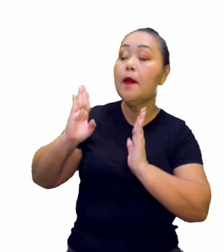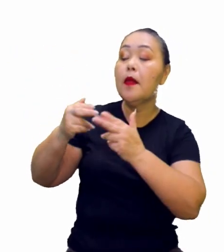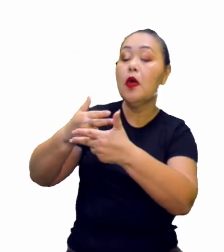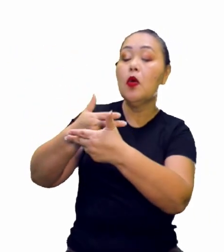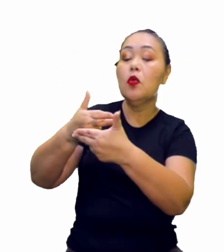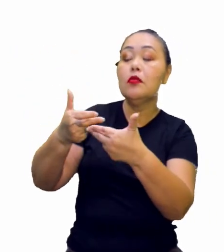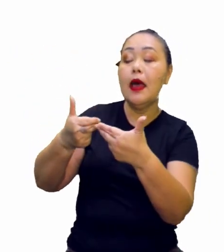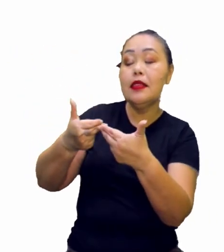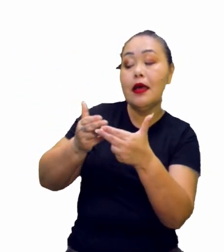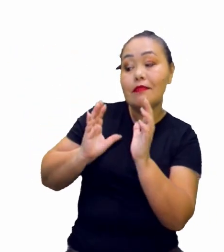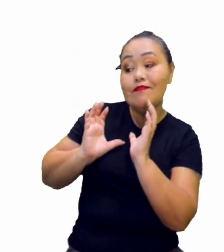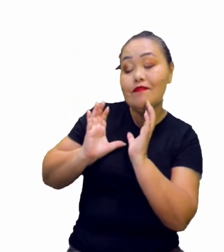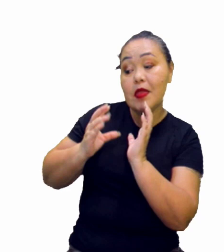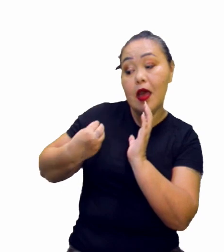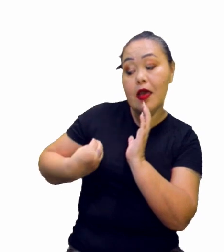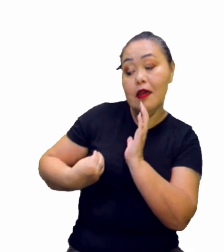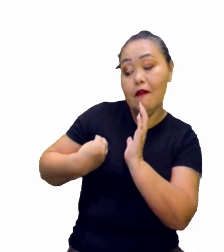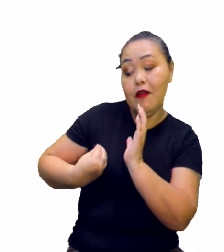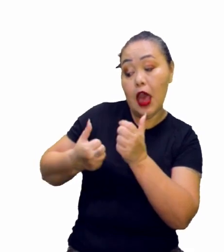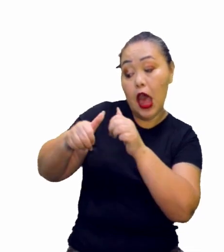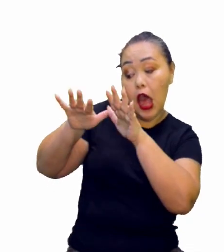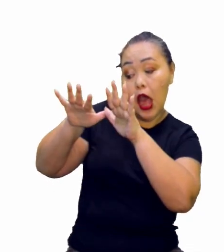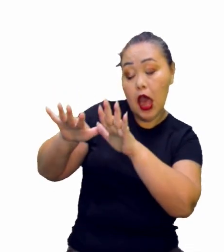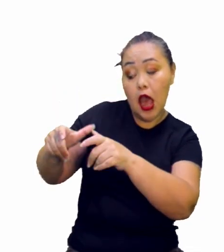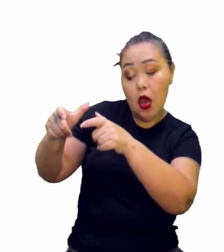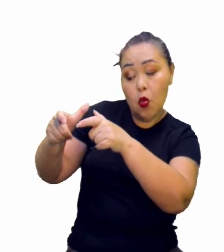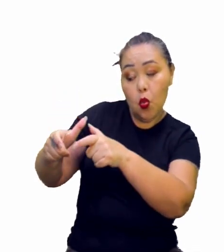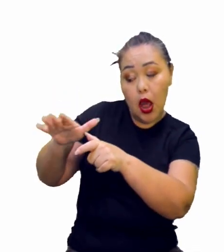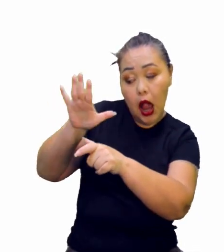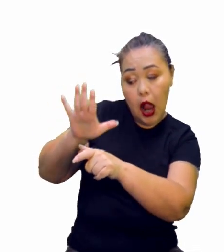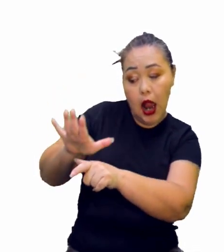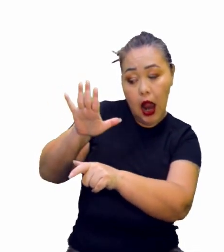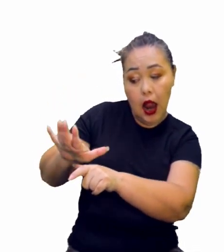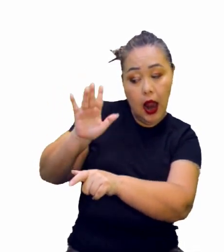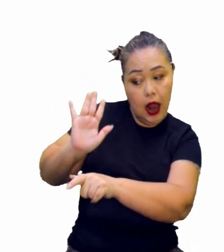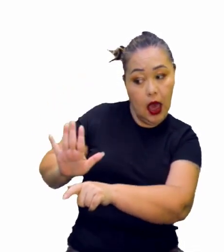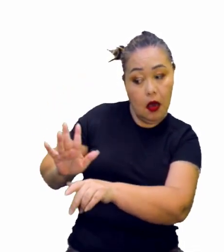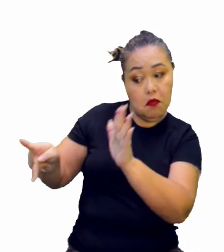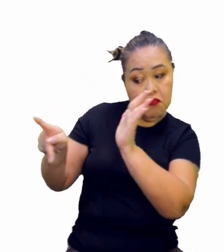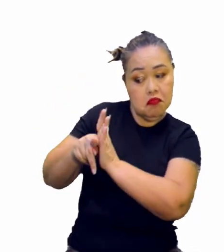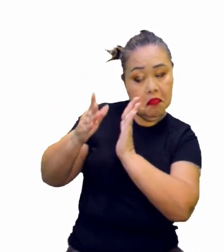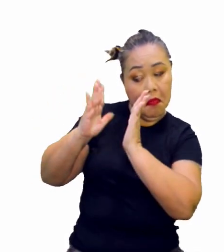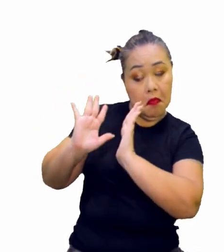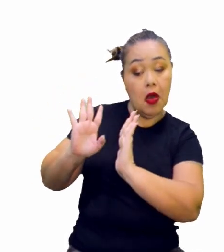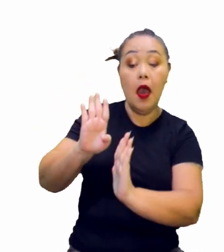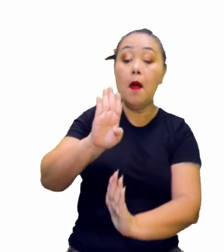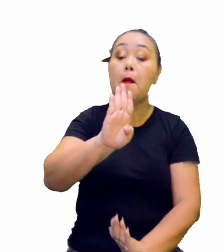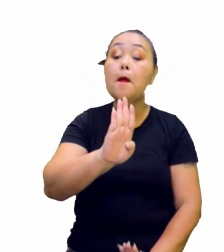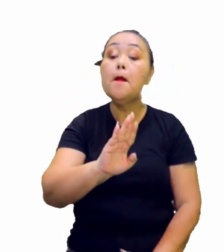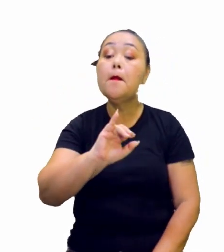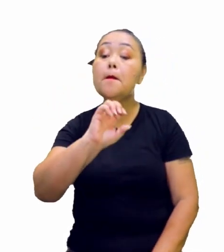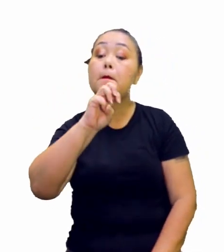uma determinada região, que é específica. Então, o bioma,